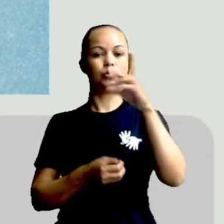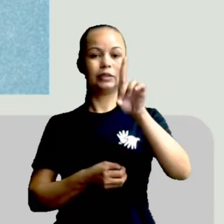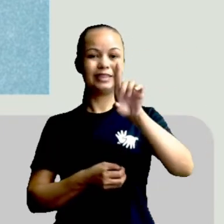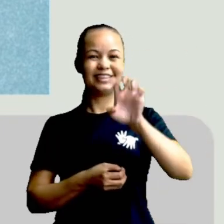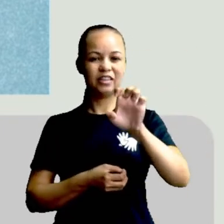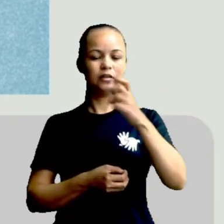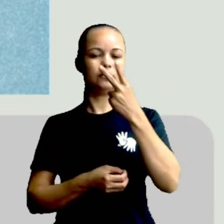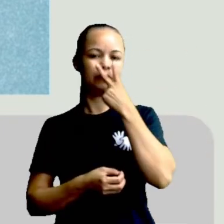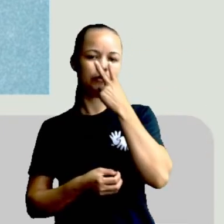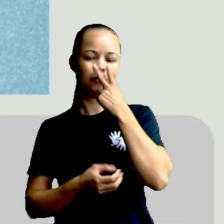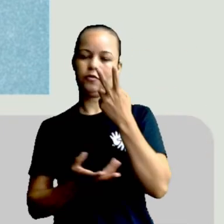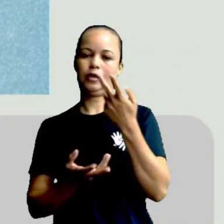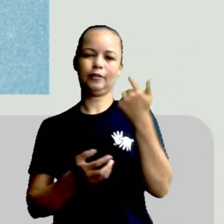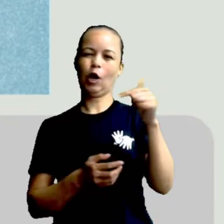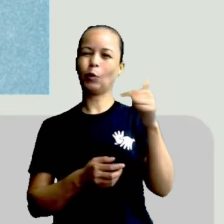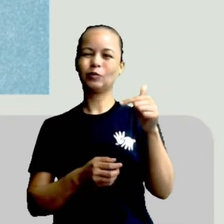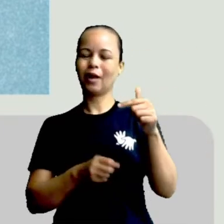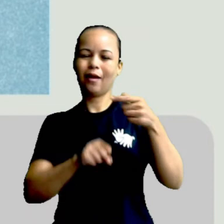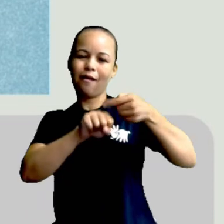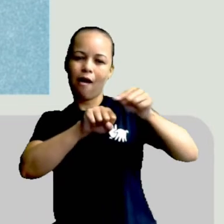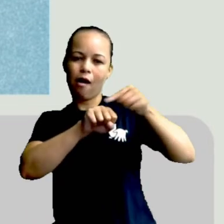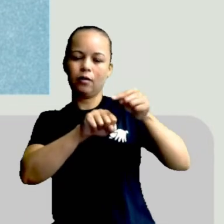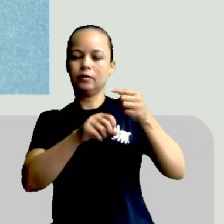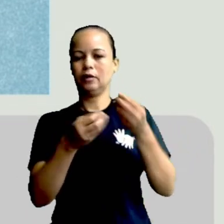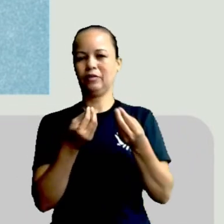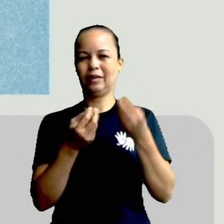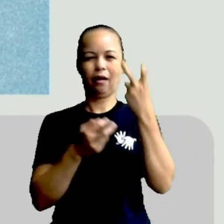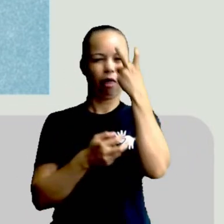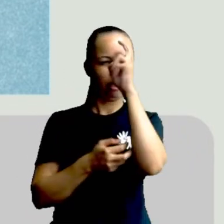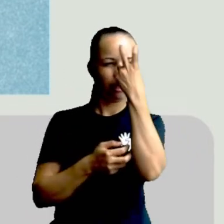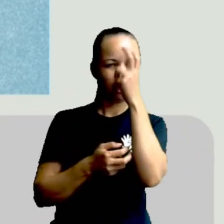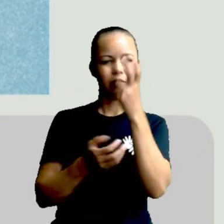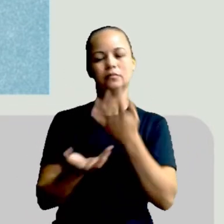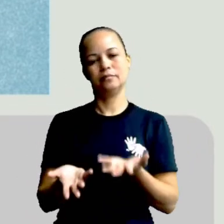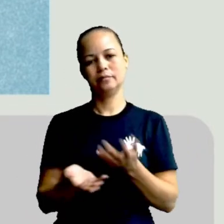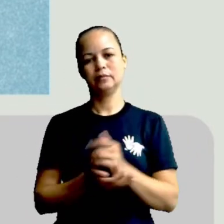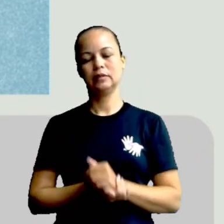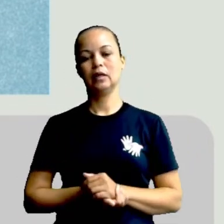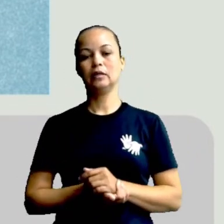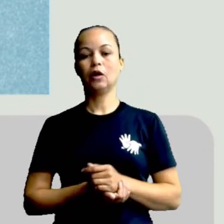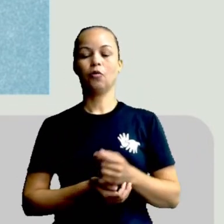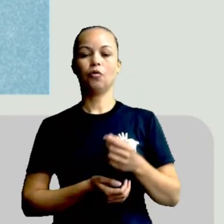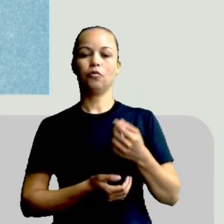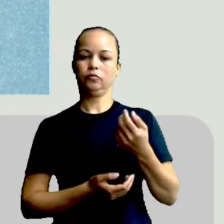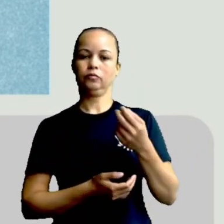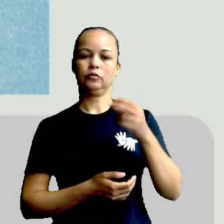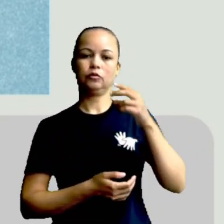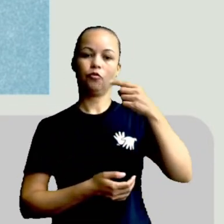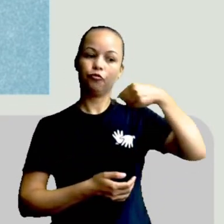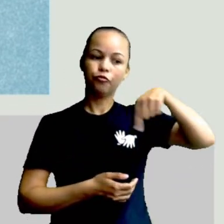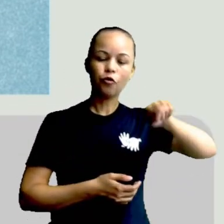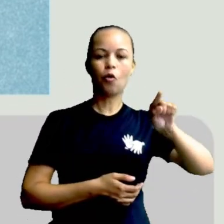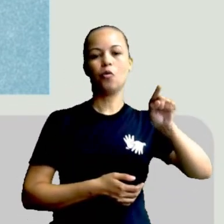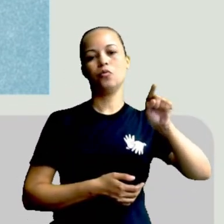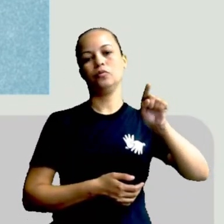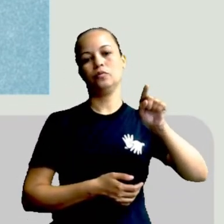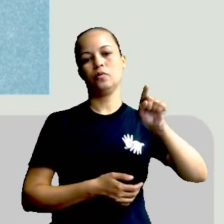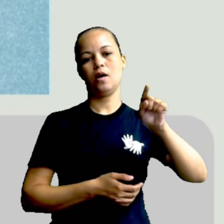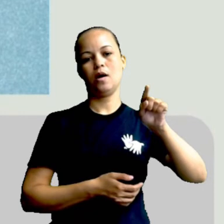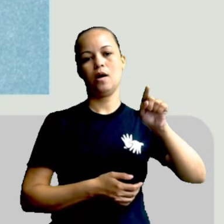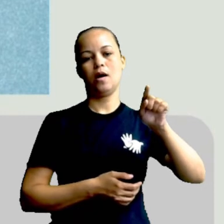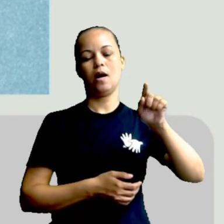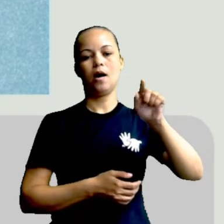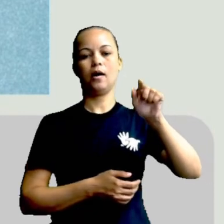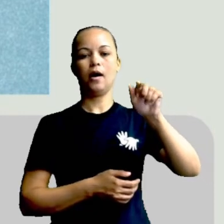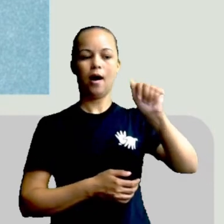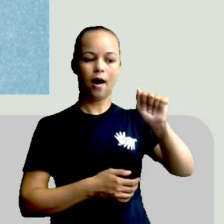volto da Vitória tá fica meio confuso então voo a Vitória volto de Vitória